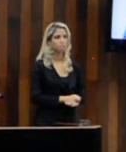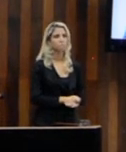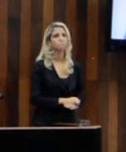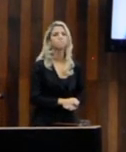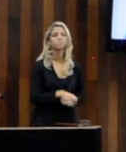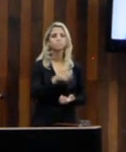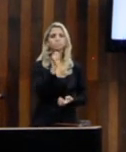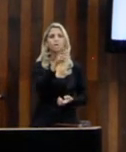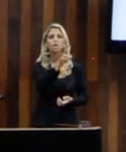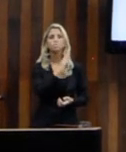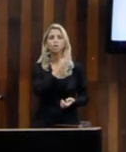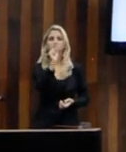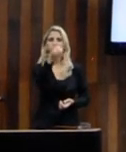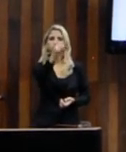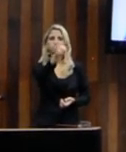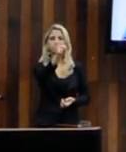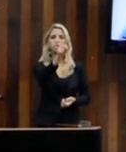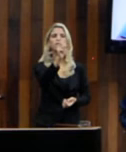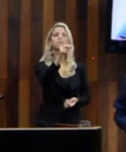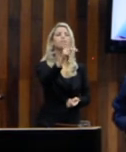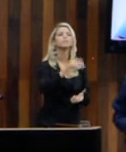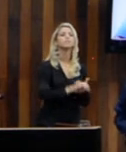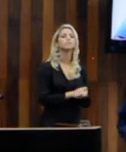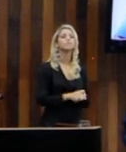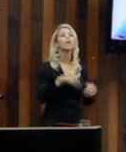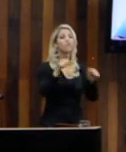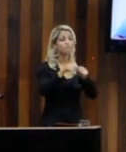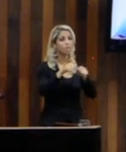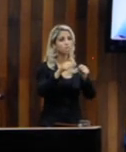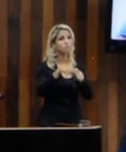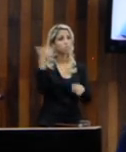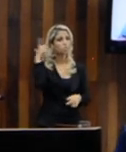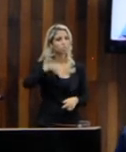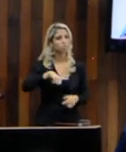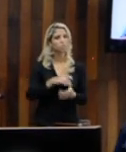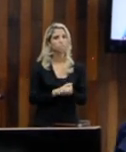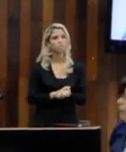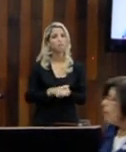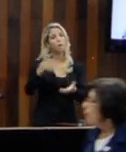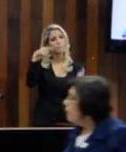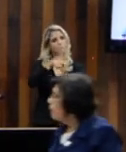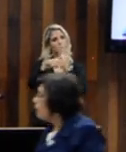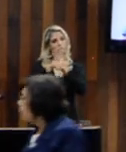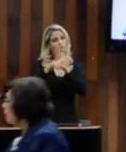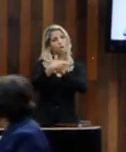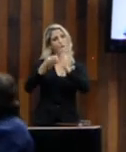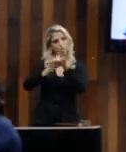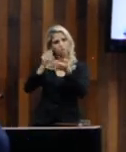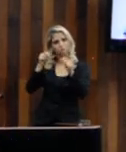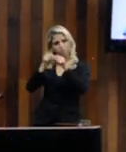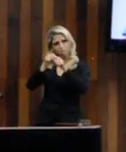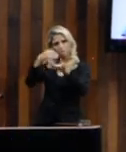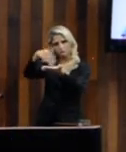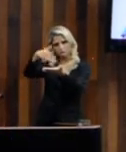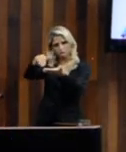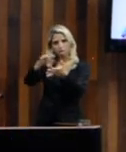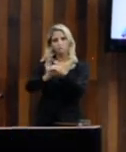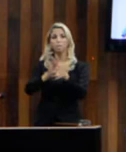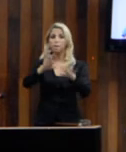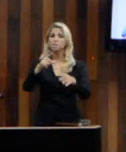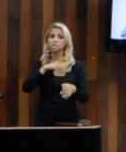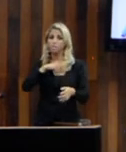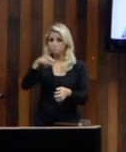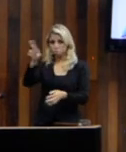Muito bom. Eu vou fazer a mesma pergunta que eu fiz ao secretário, e ele me respondeu com muita